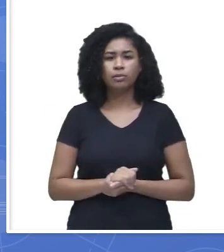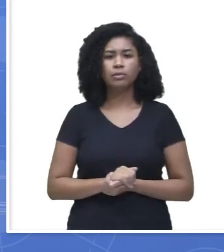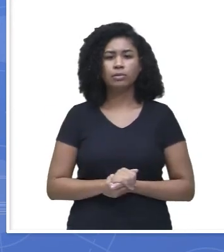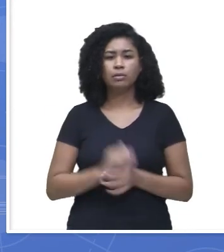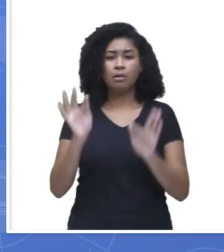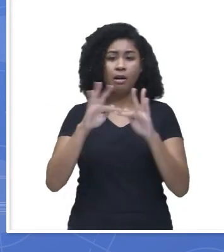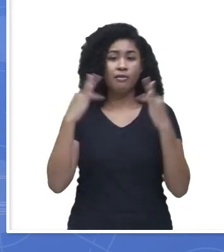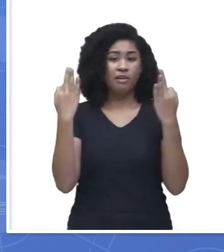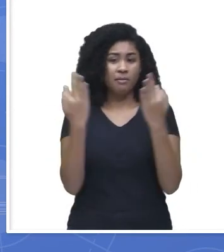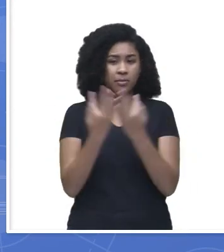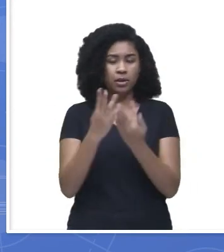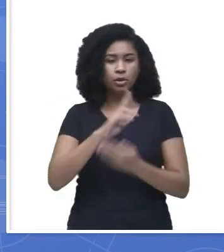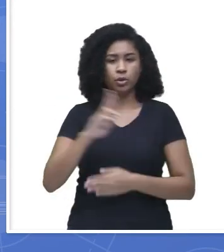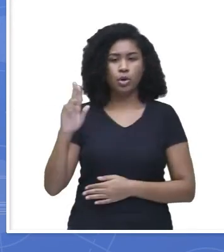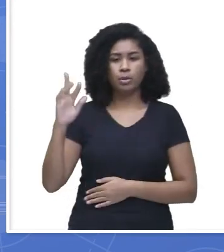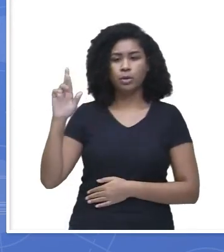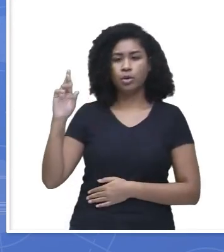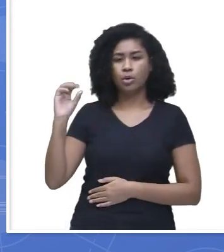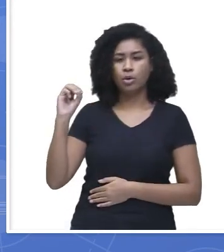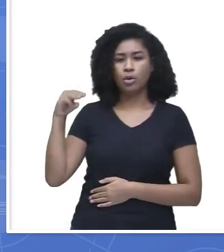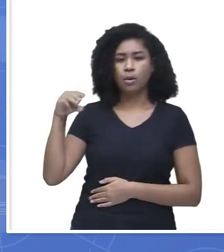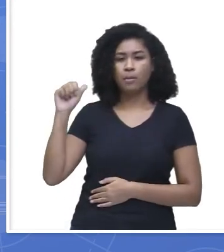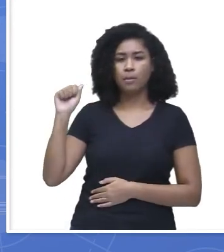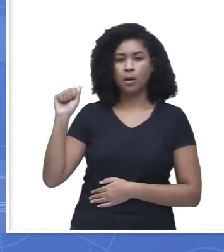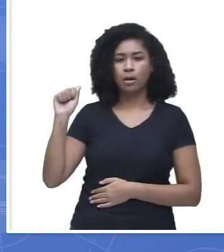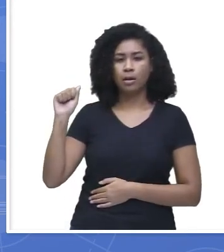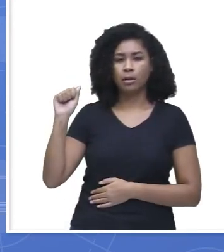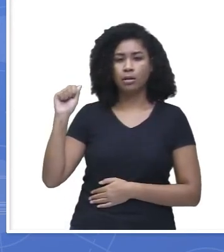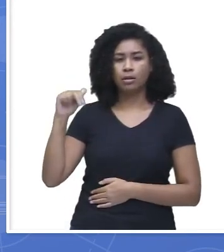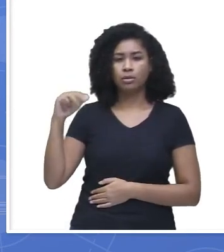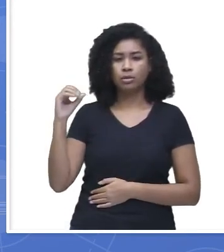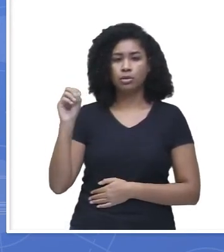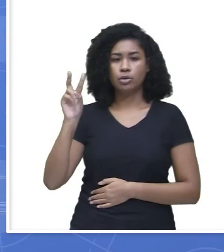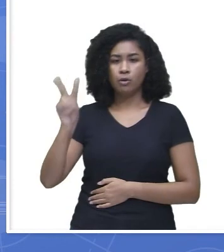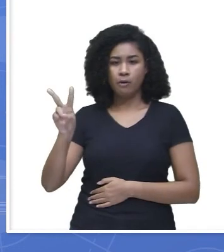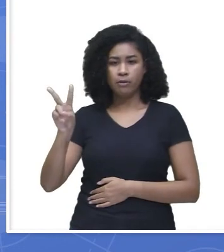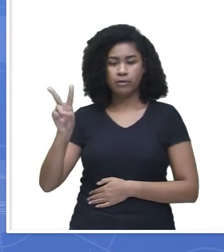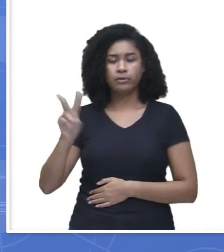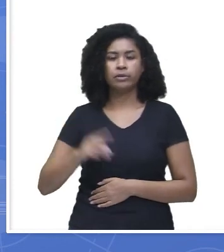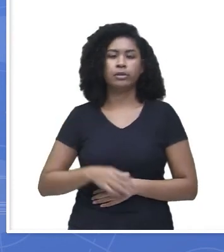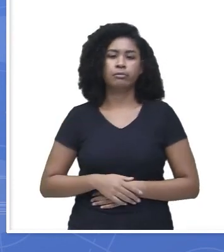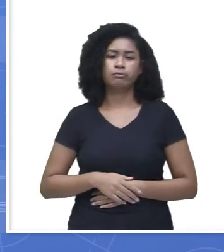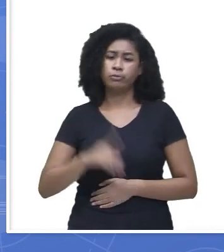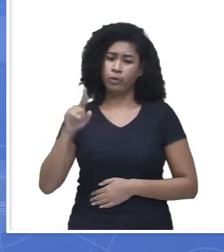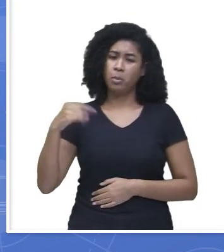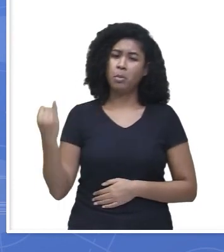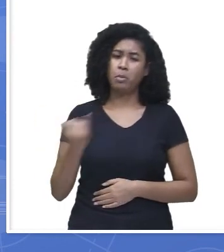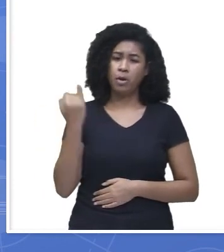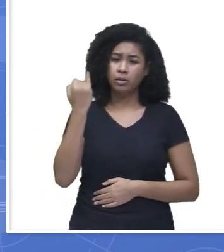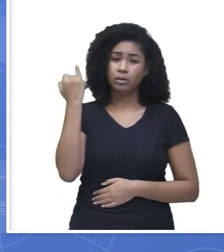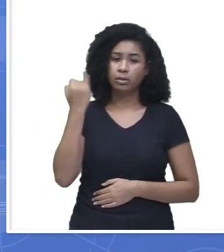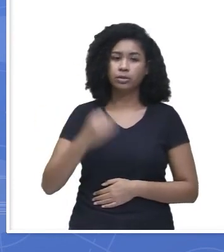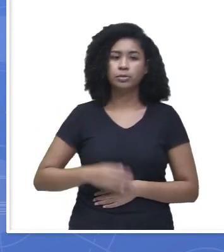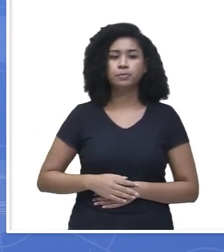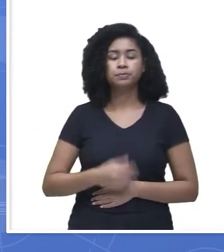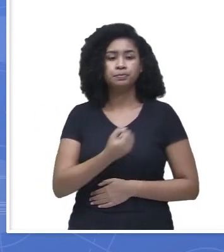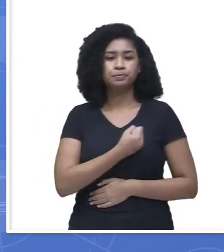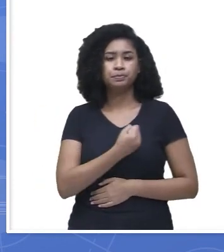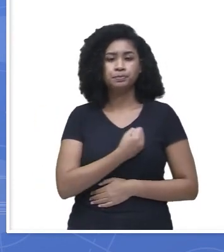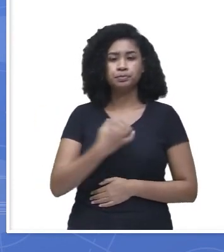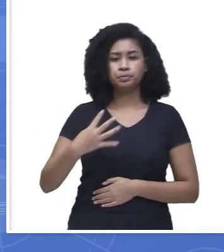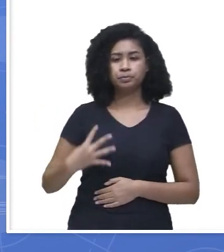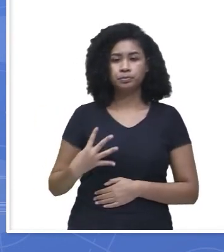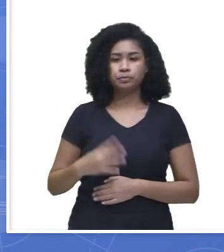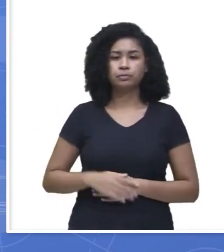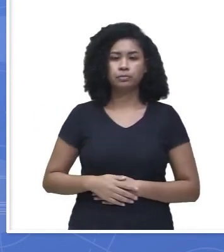família Romanov, ela foi considerada mártir pela Igreja Ortodoxa, tá? Então, 4ª alternativa, olha só. No decorrer do